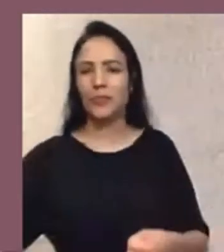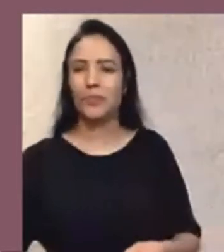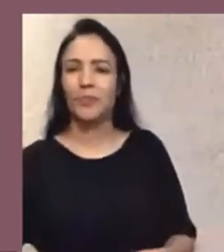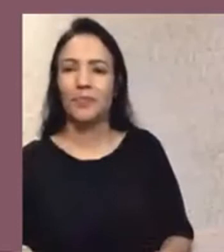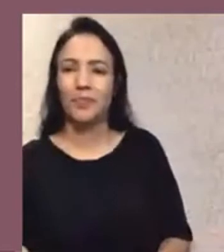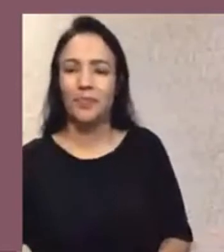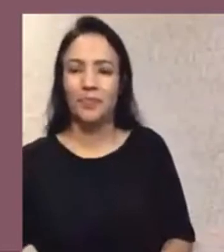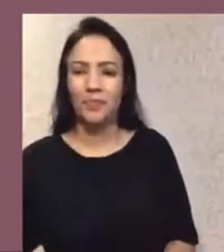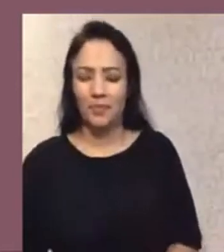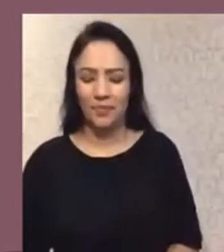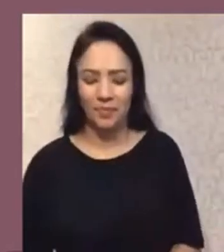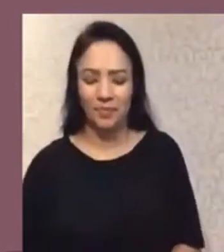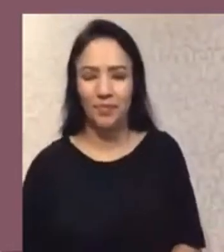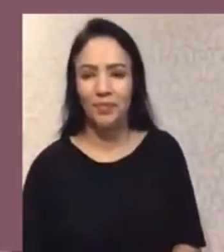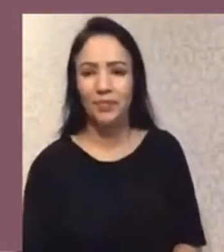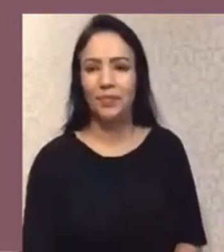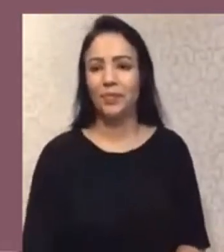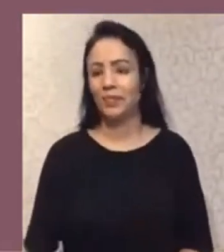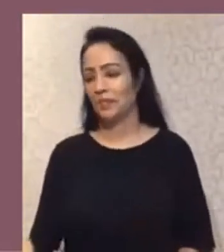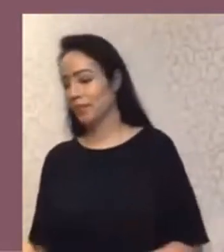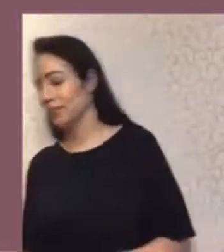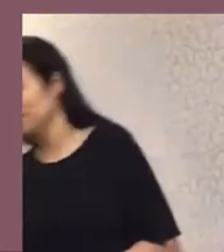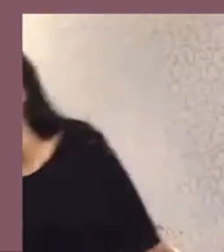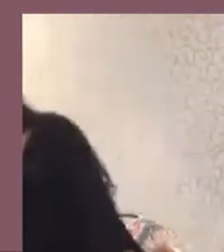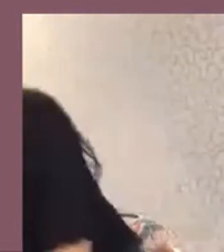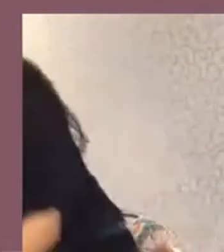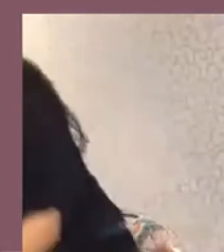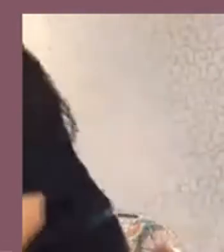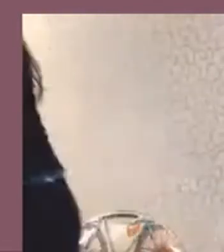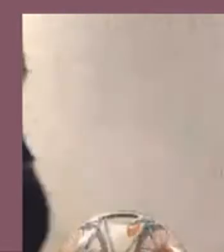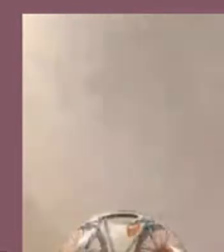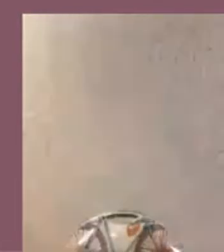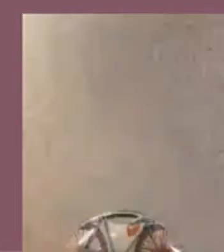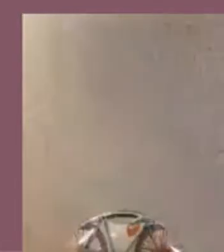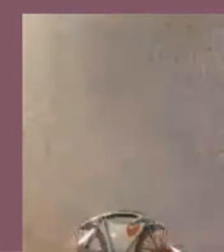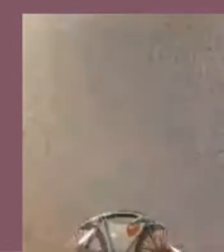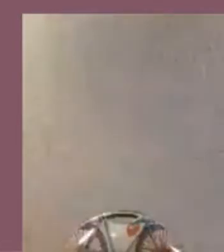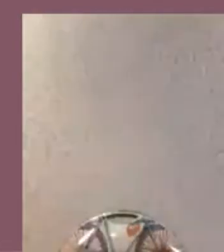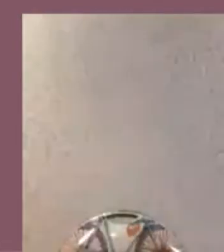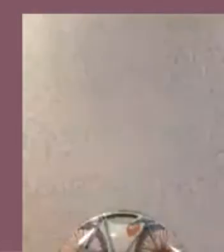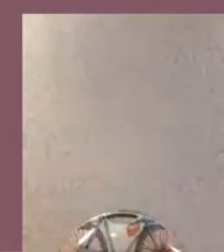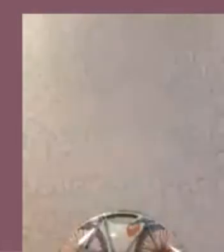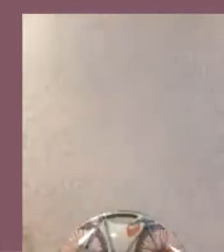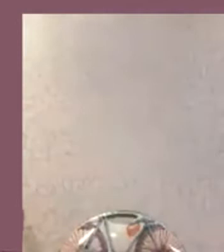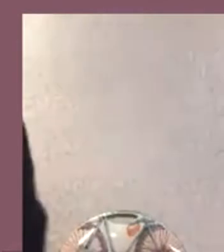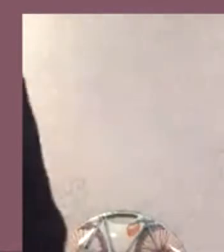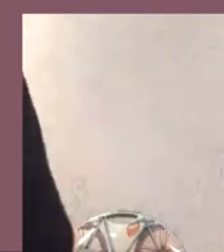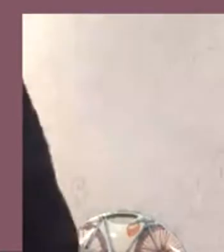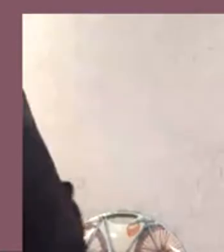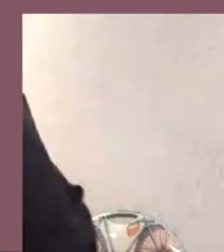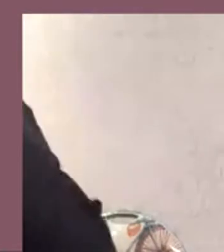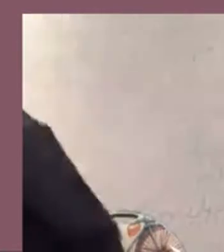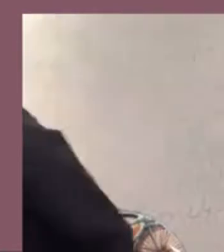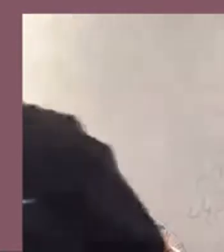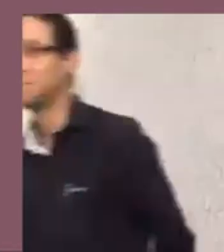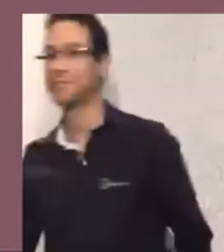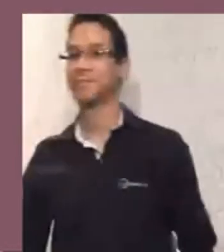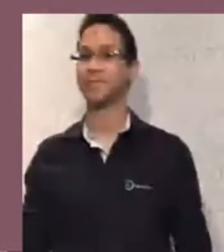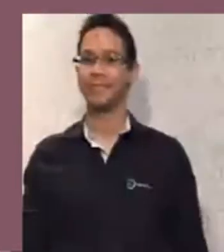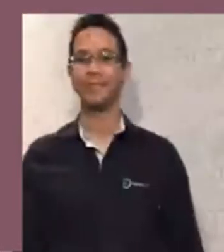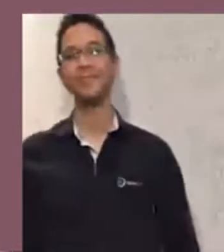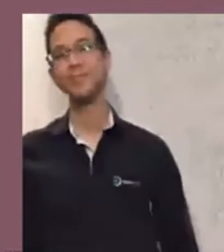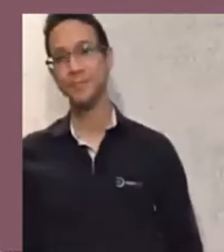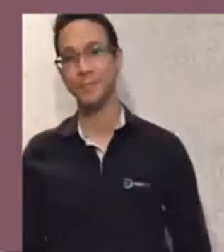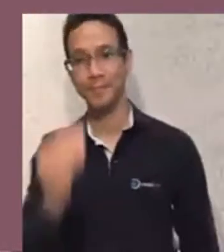Fabiana. Muito obrigado, Lia. Teremos oportunidade de retomar e aprofundar outras questões. Antes